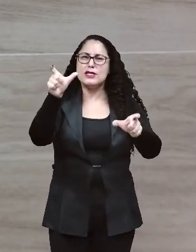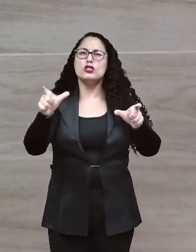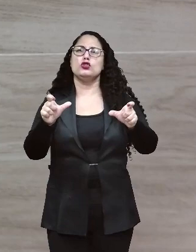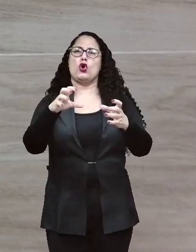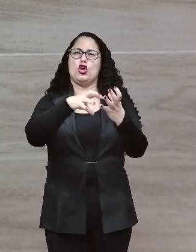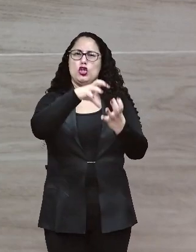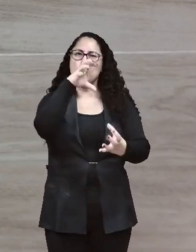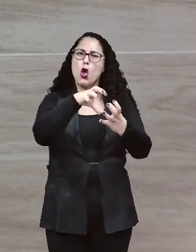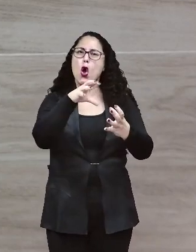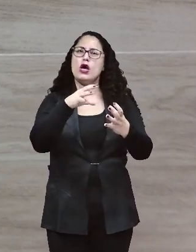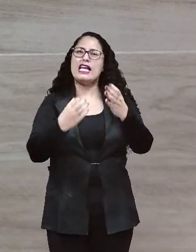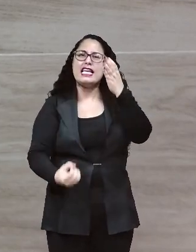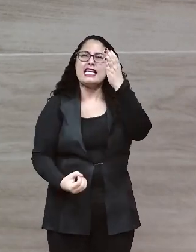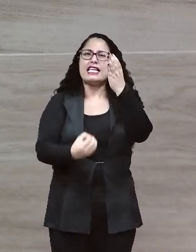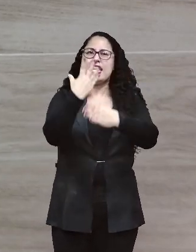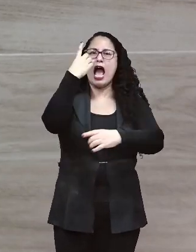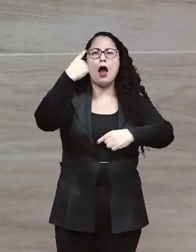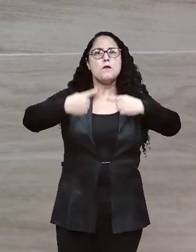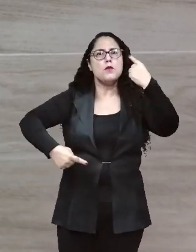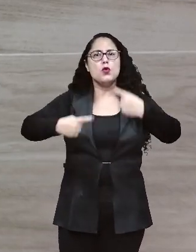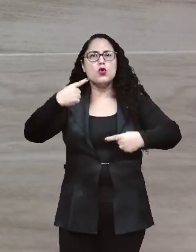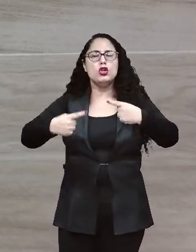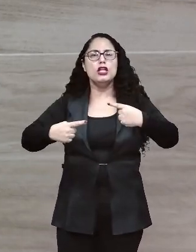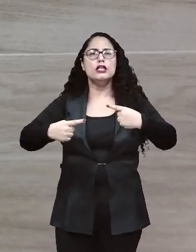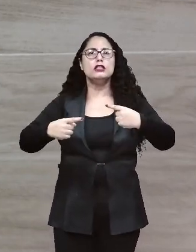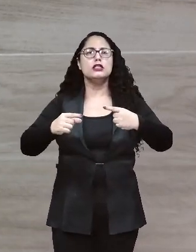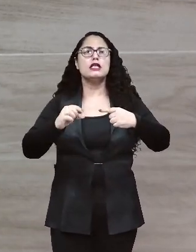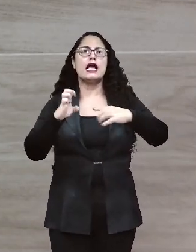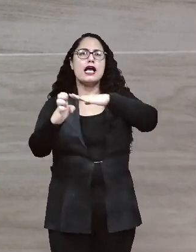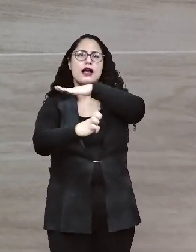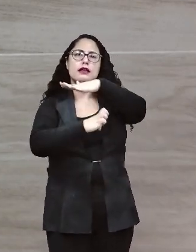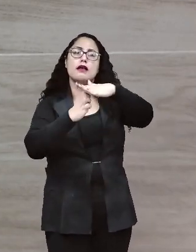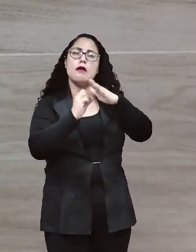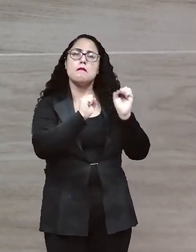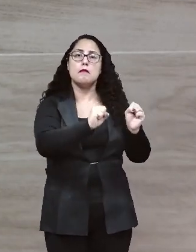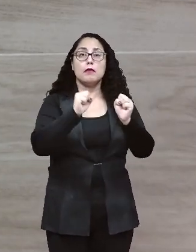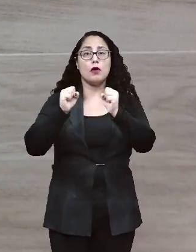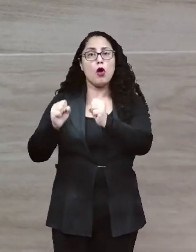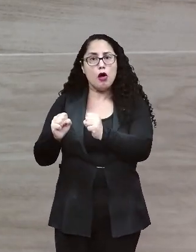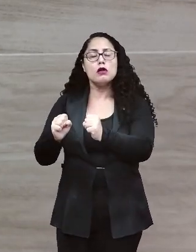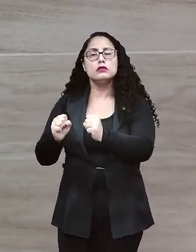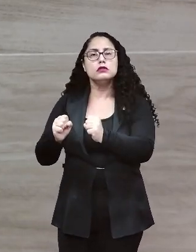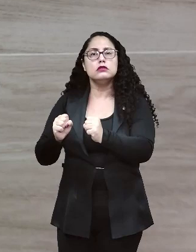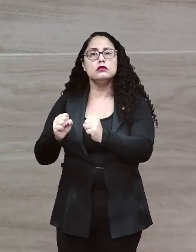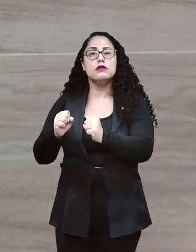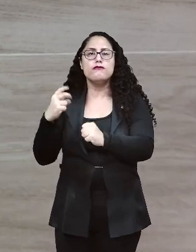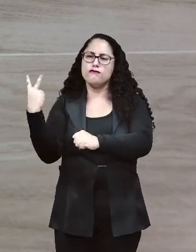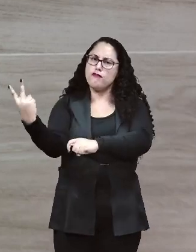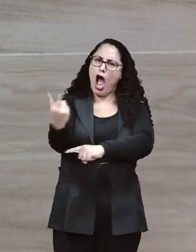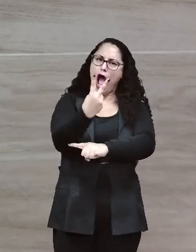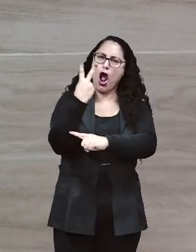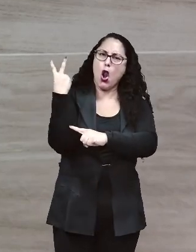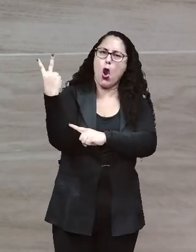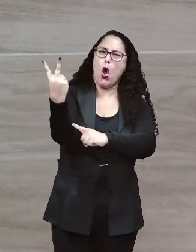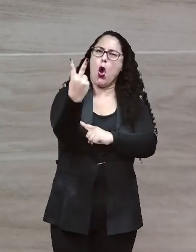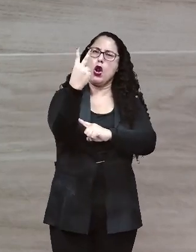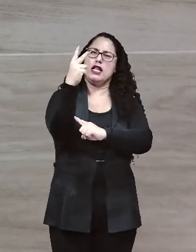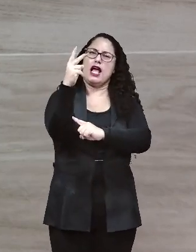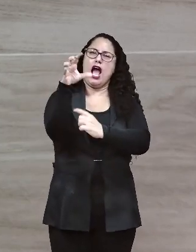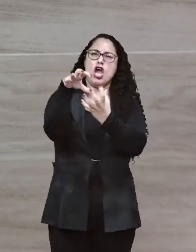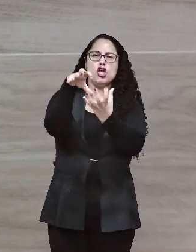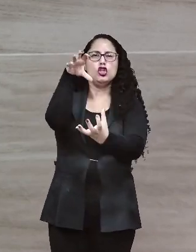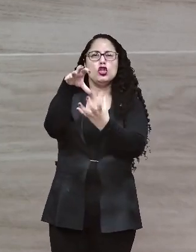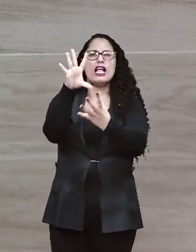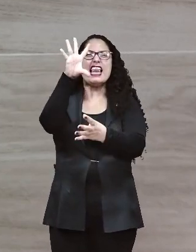idosas, criar políticas para que as organizações possam valorizar esses idosos